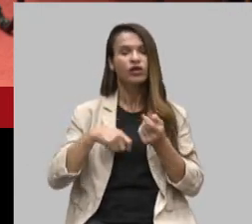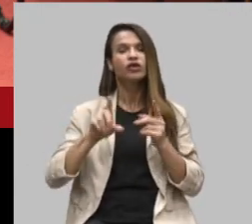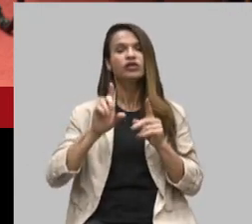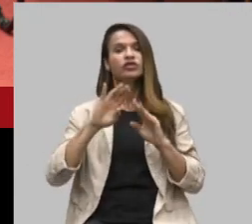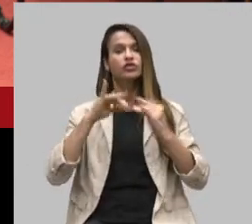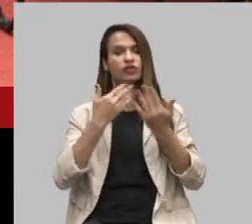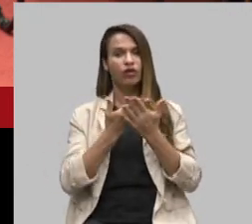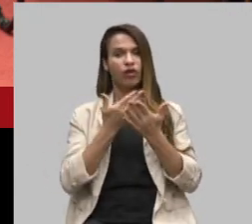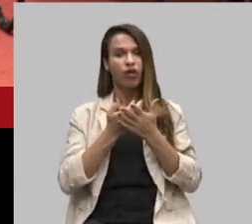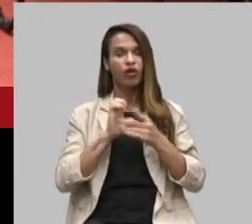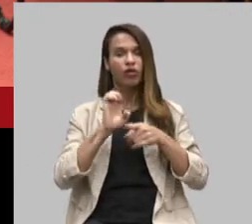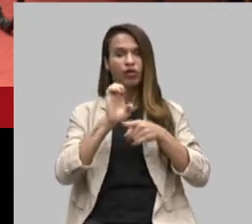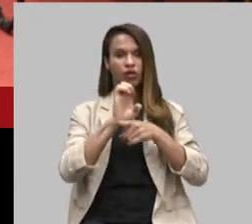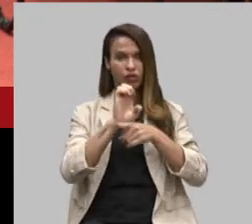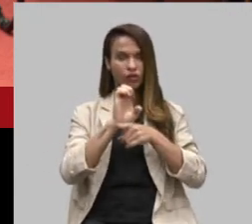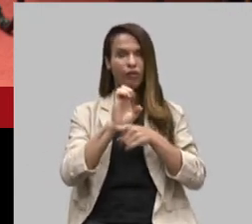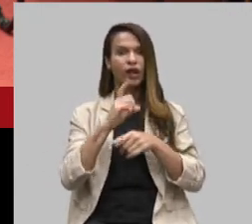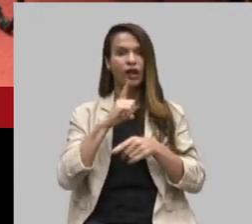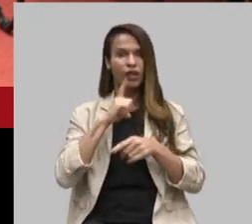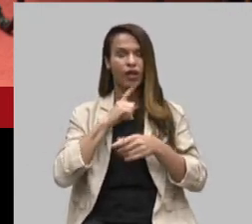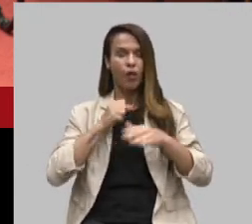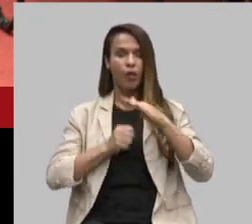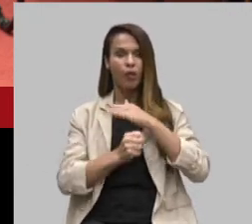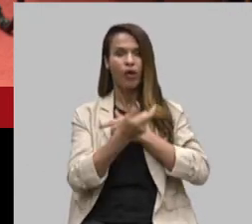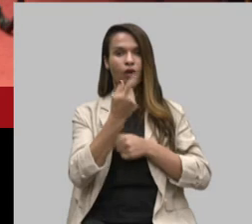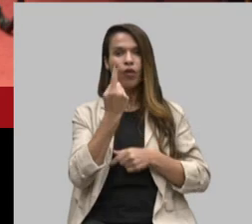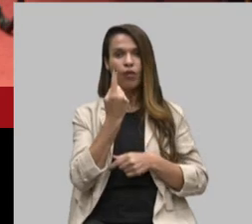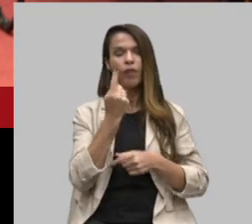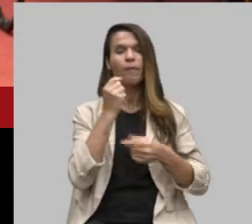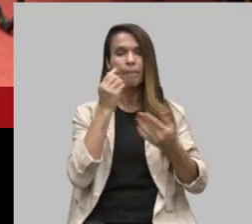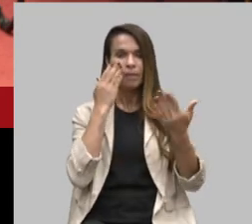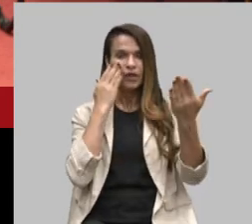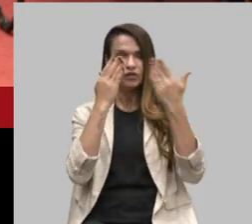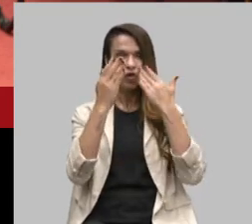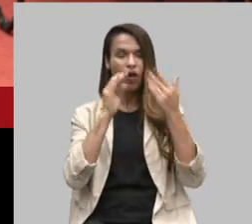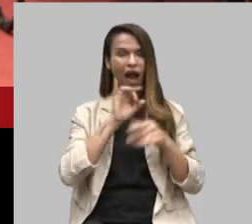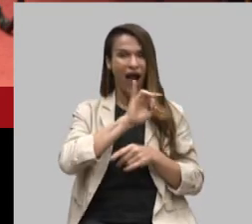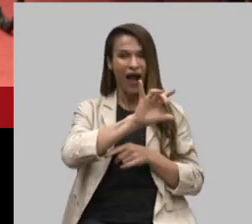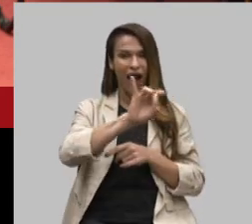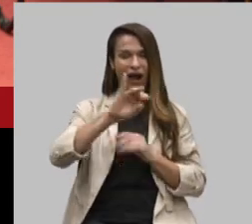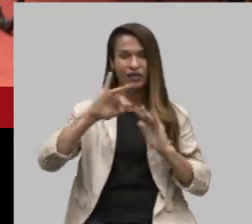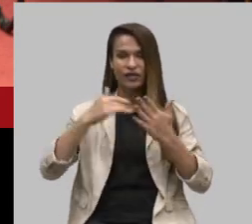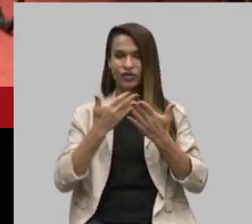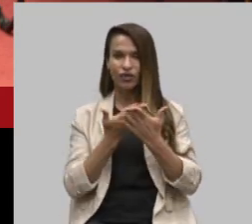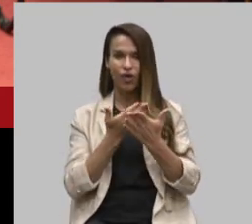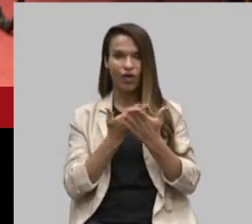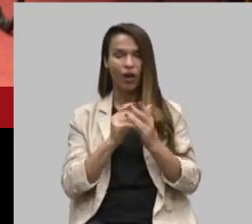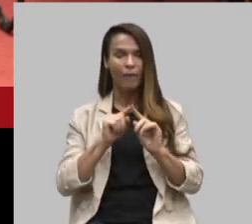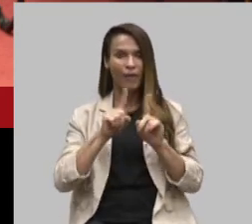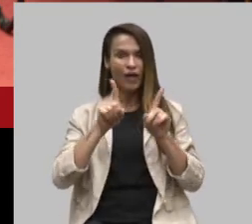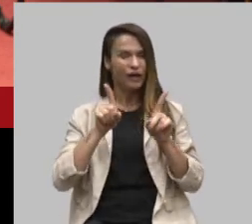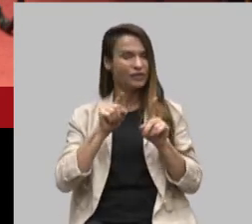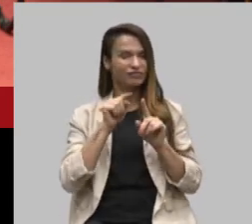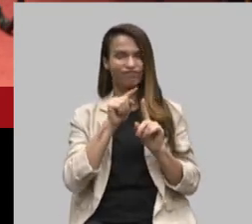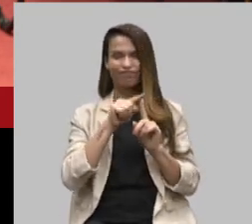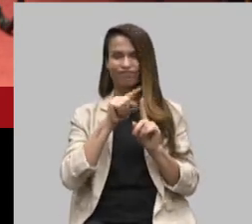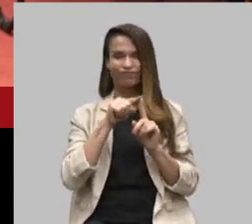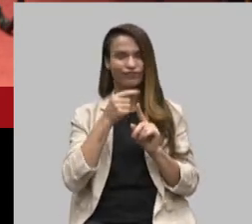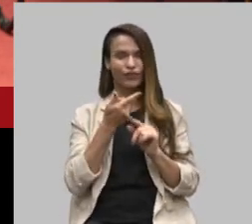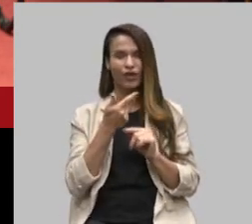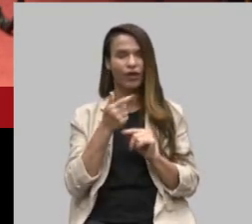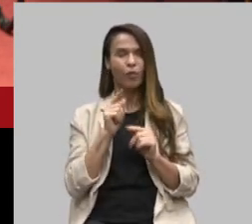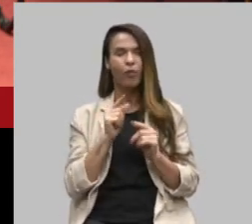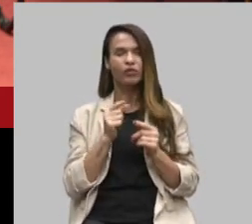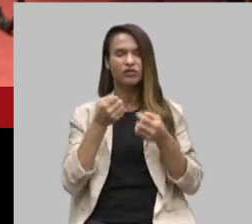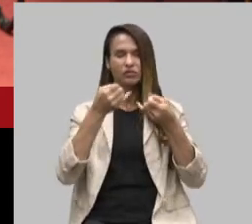para se proferir um psicólogo a cada escola mas nesse caso não é bem exemplificado